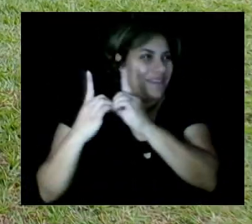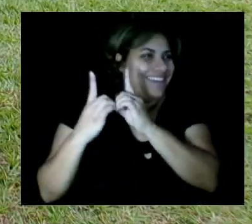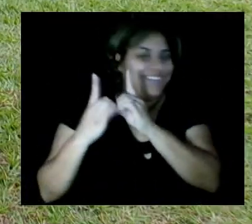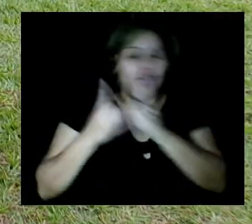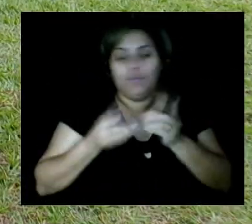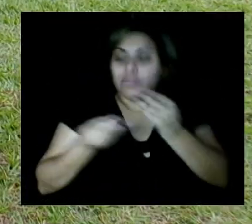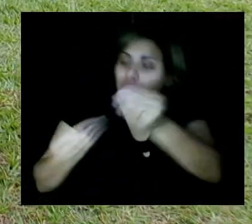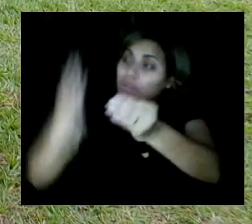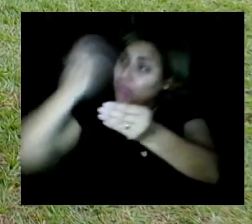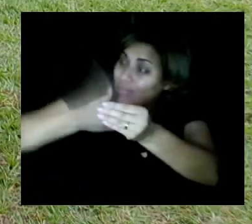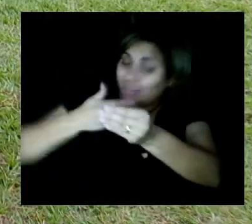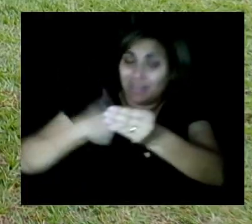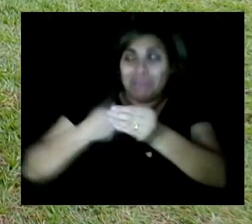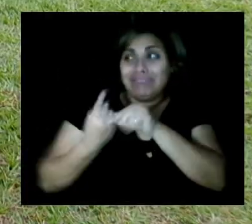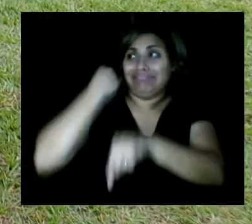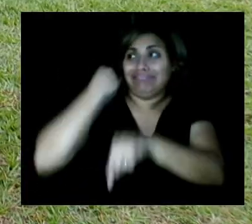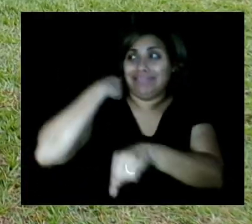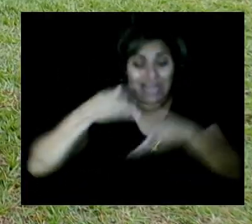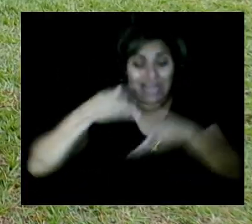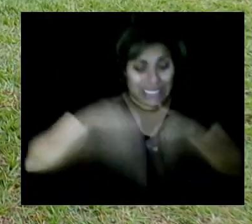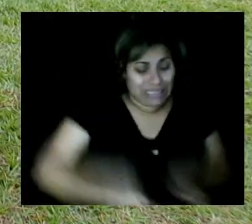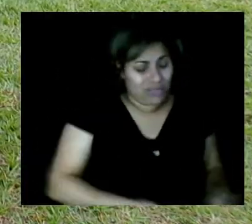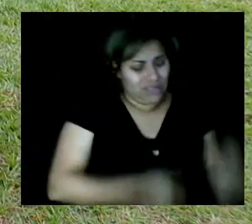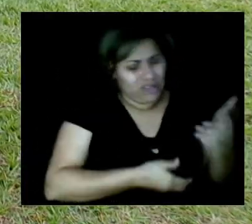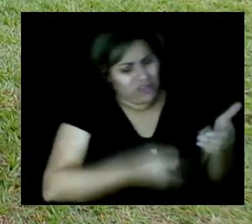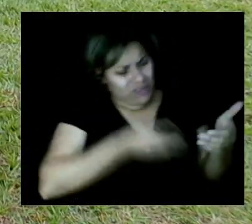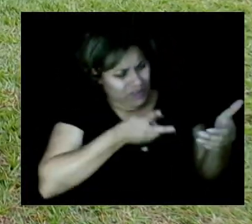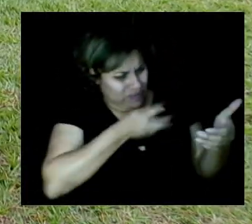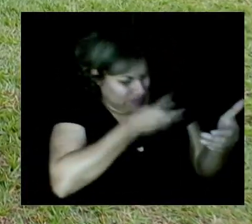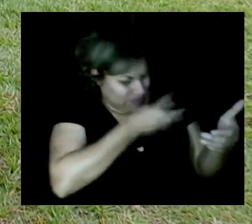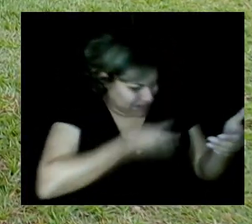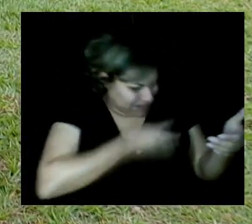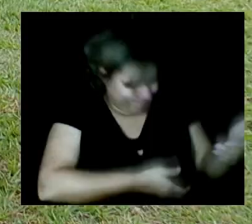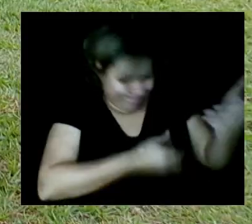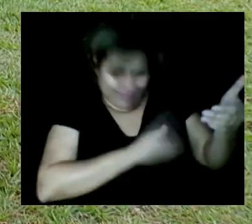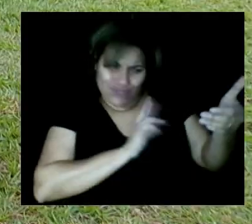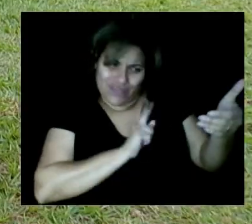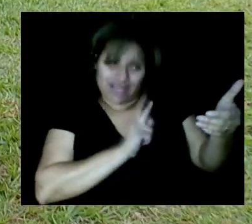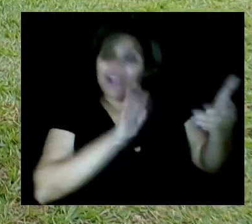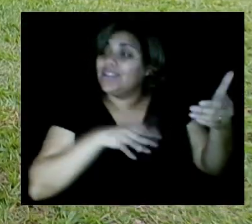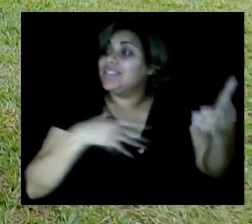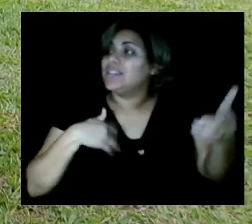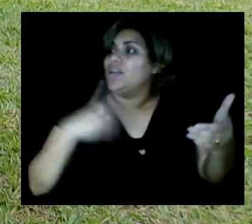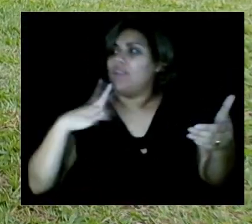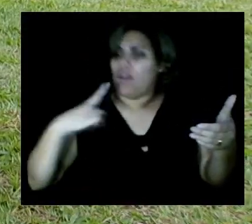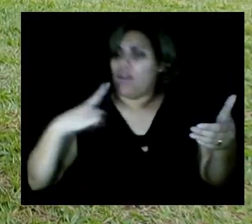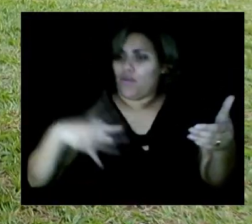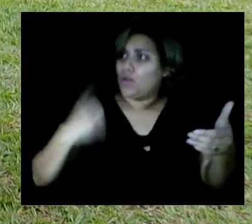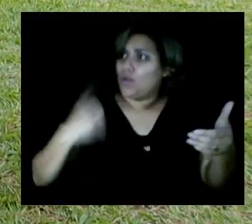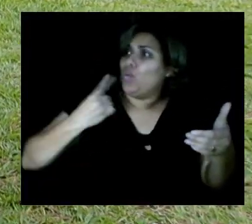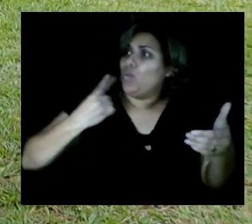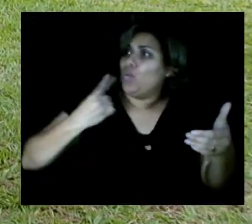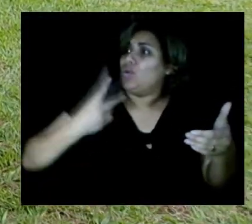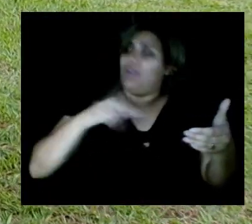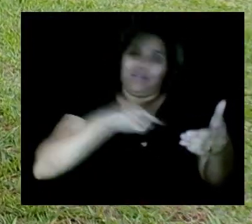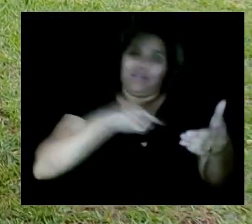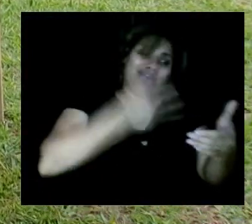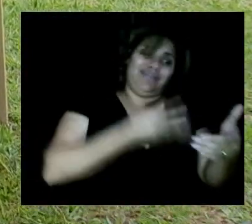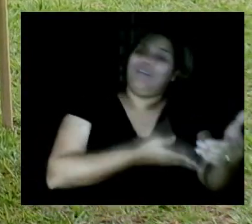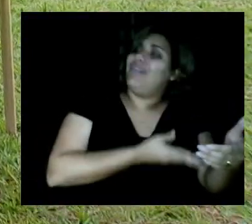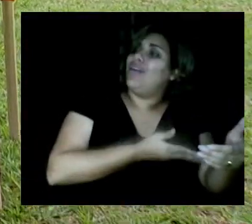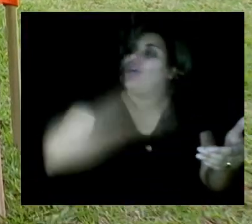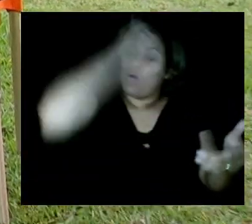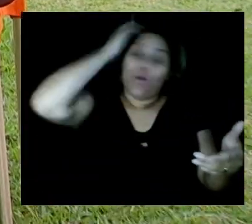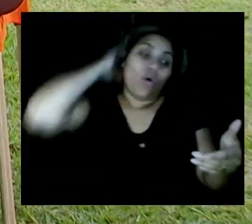principalmente aquelas que já têm o segundo filho ou o terceiro filho, ela verifica que tem algo diferente. Aí